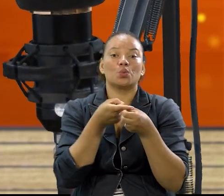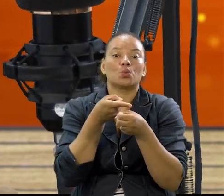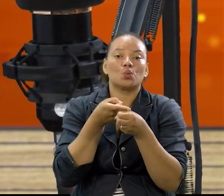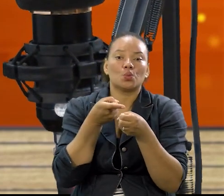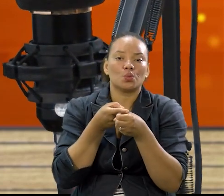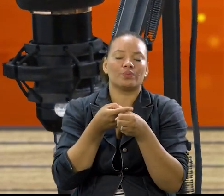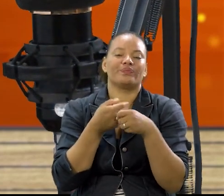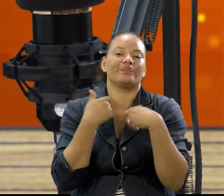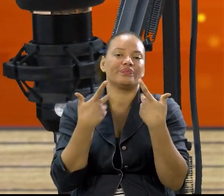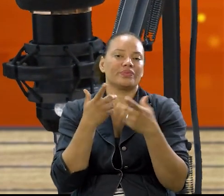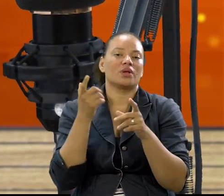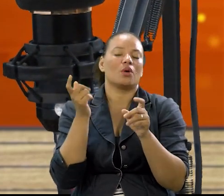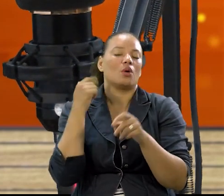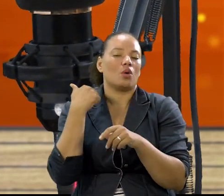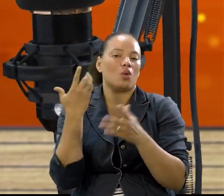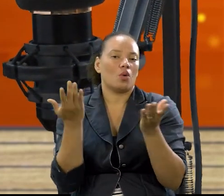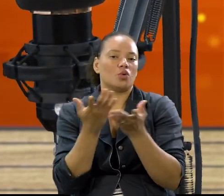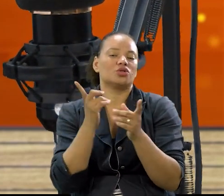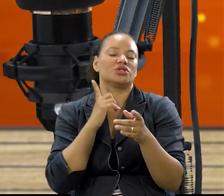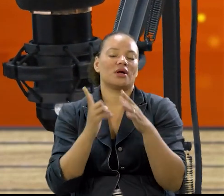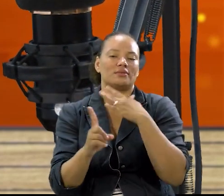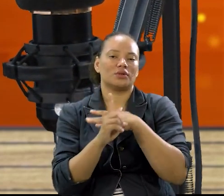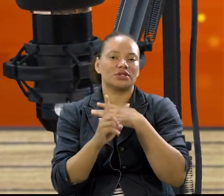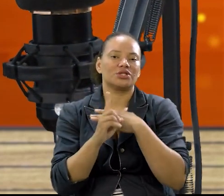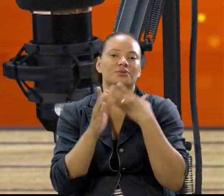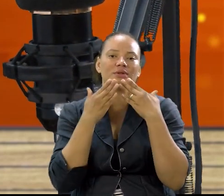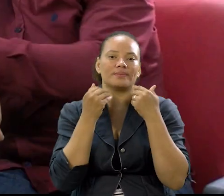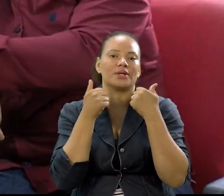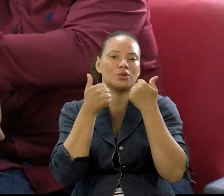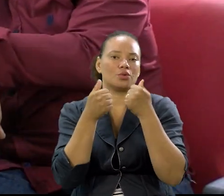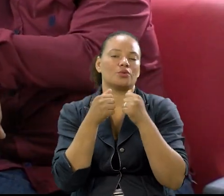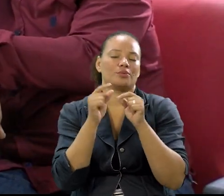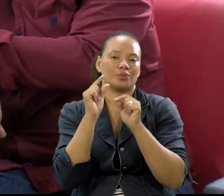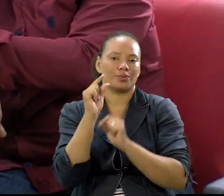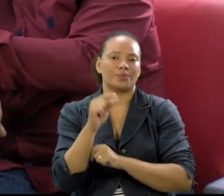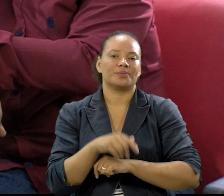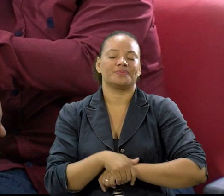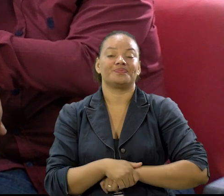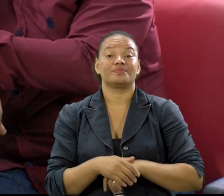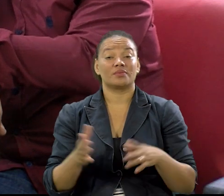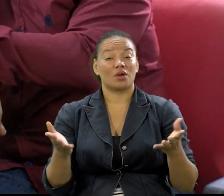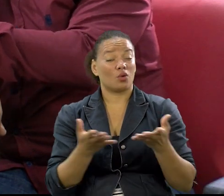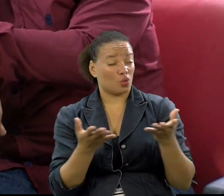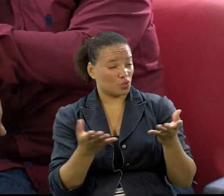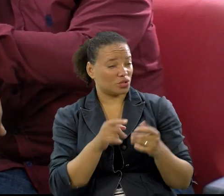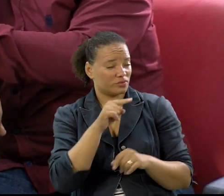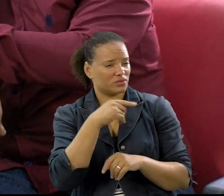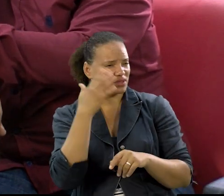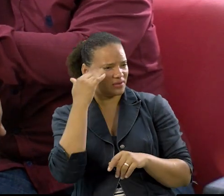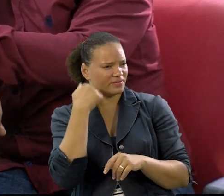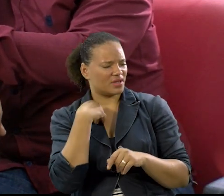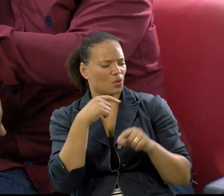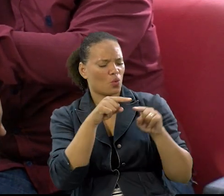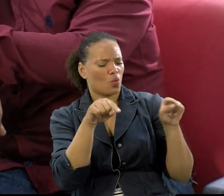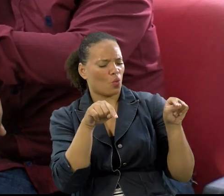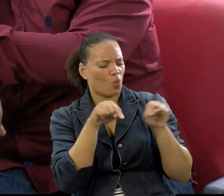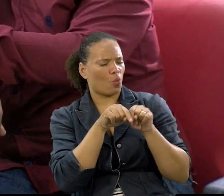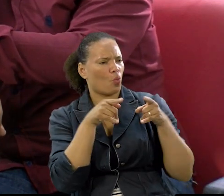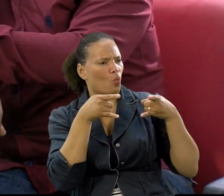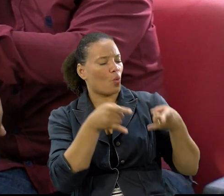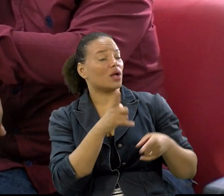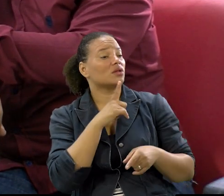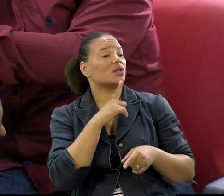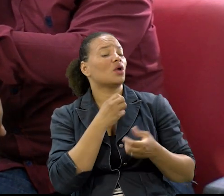Então tudo isso já já tende a melhorar hoje você o o Cómo Damião conta com quantos quartos